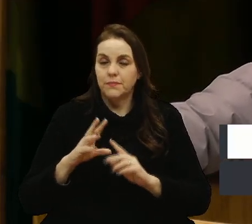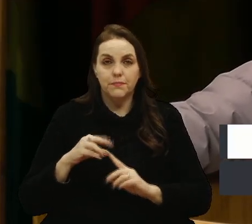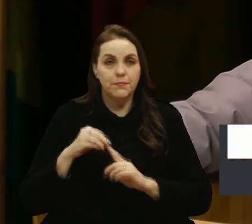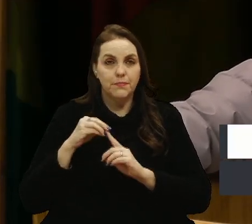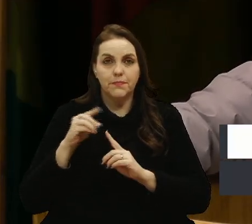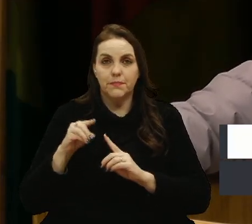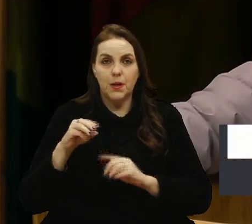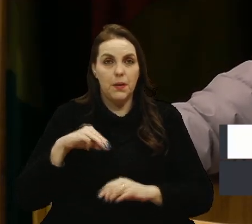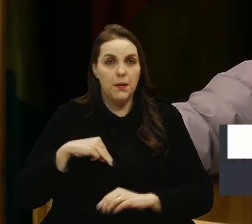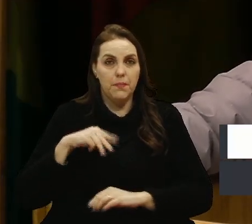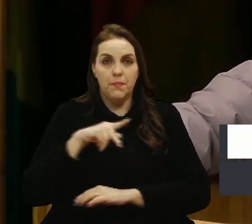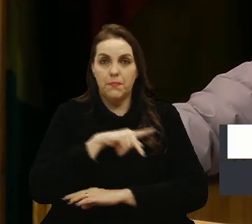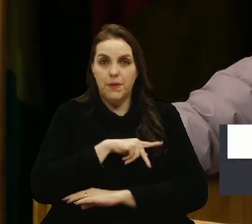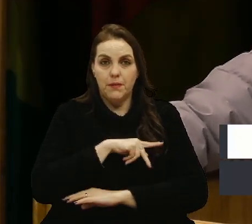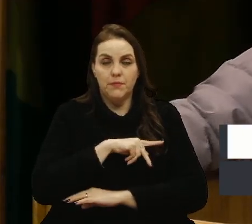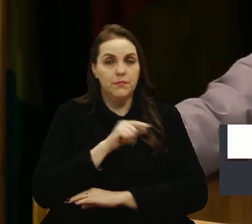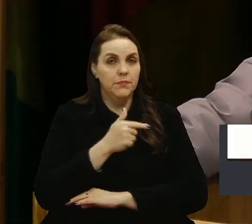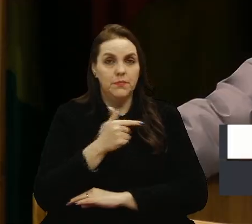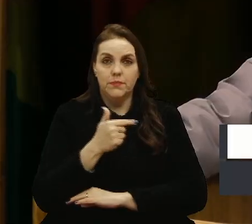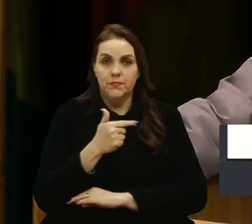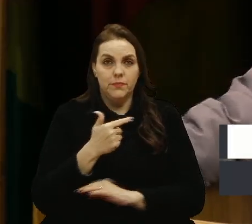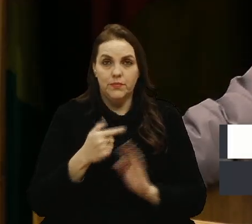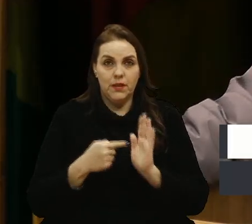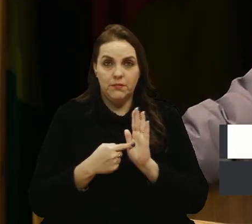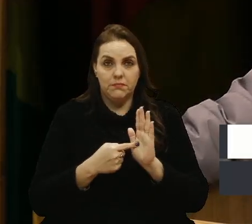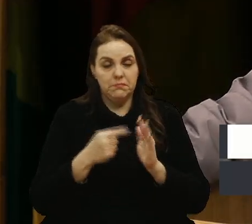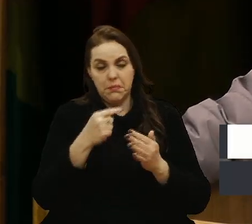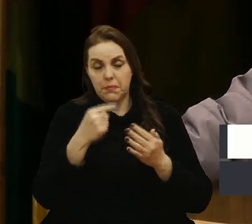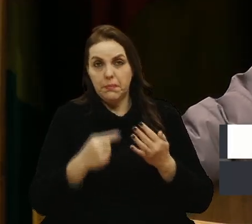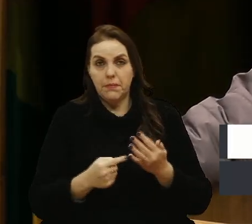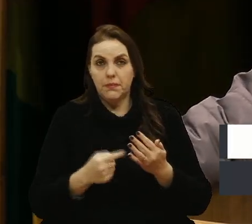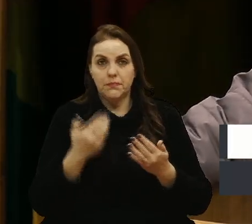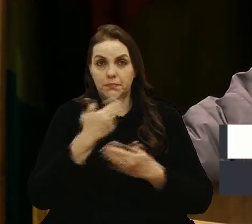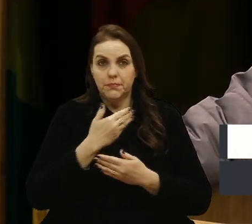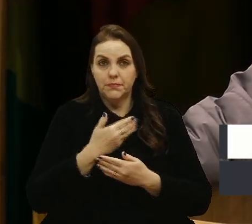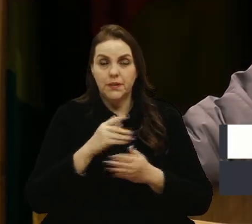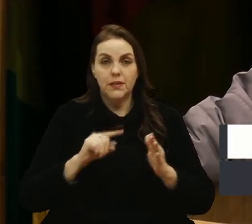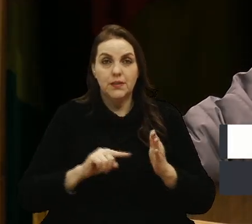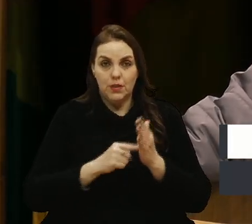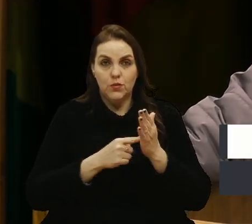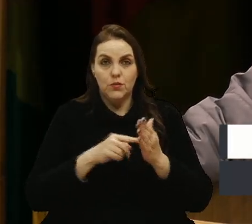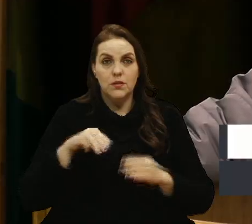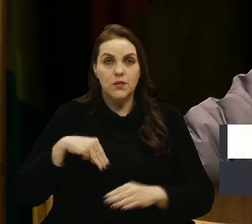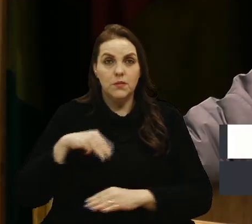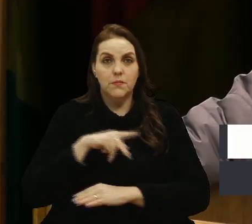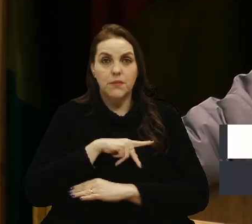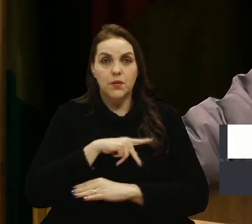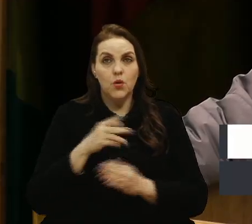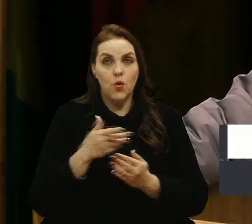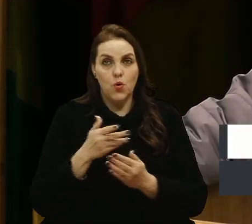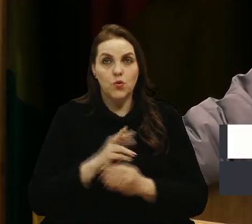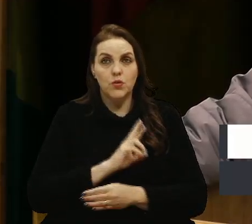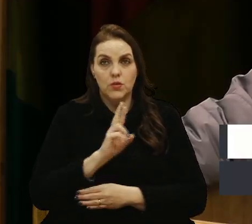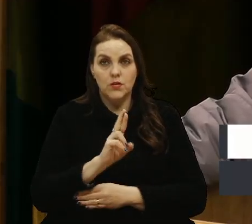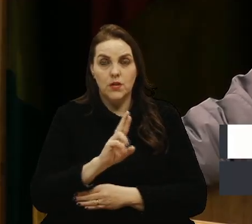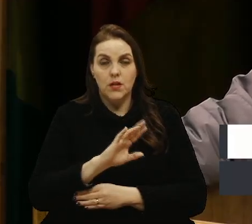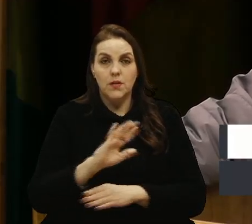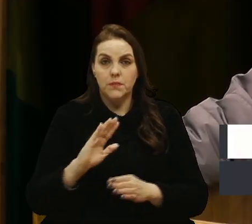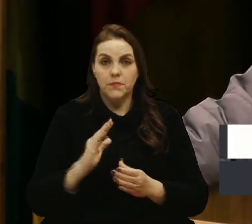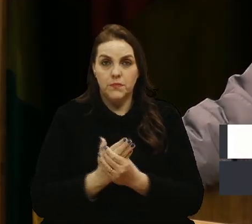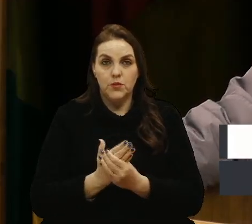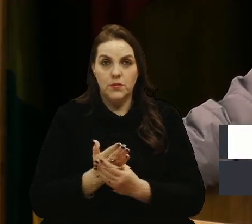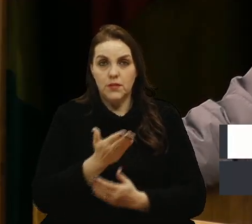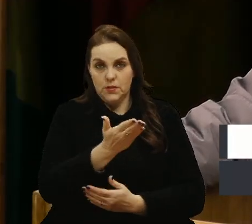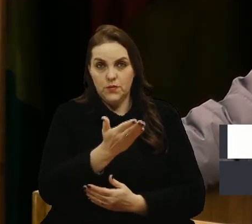Federal, porque não haviam indícios. Fui até ele, comuniquei isso, fiz a denúncia ao Ministério Público Federal, que hoje resultou numa ação civil pública em face do vereador